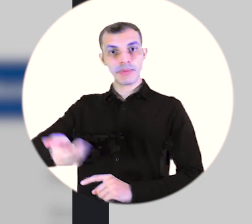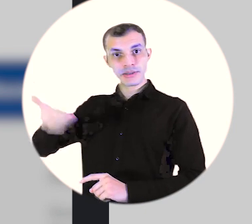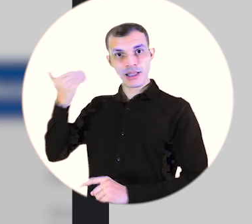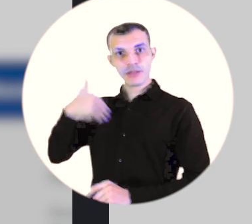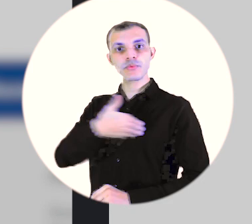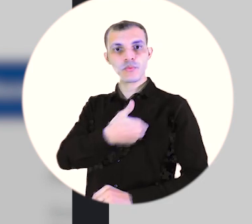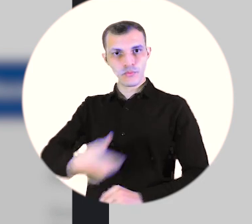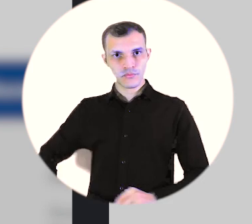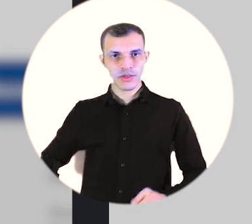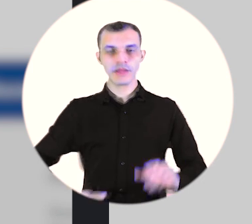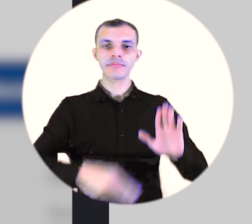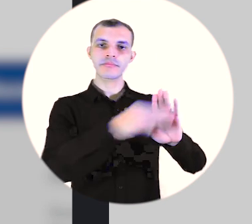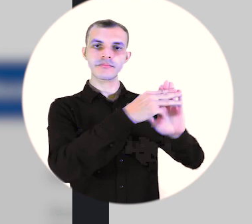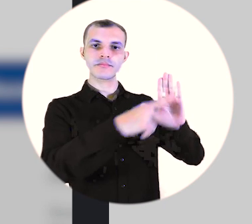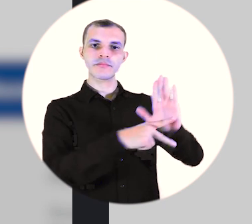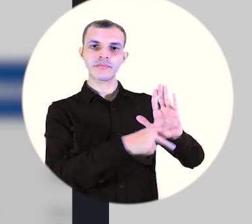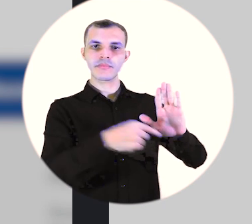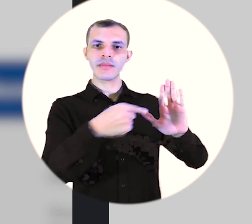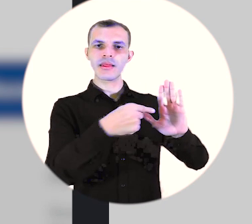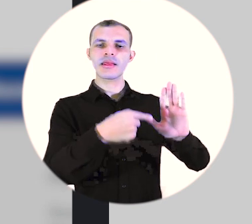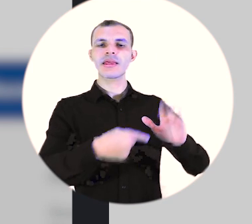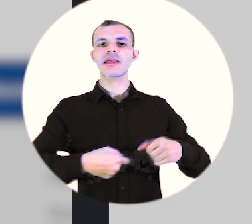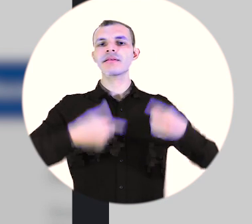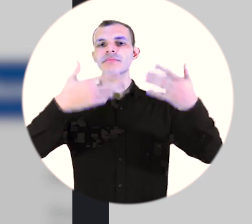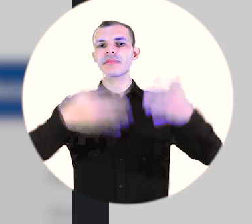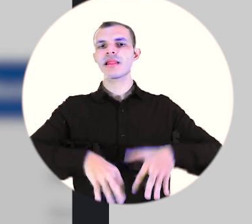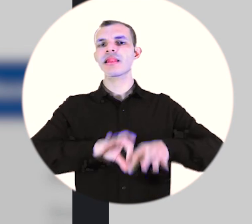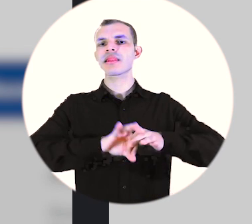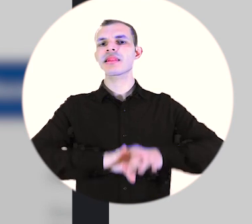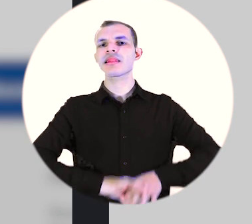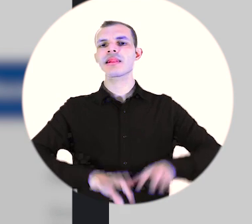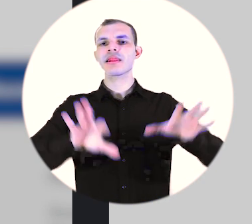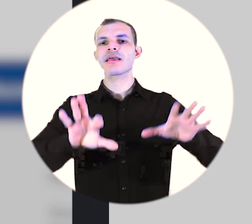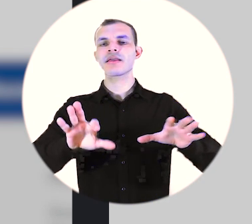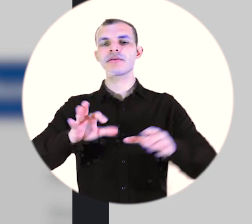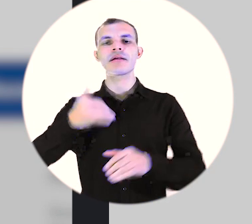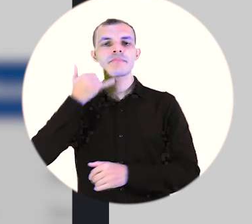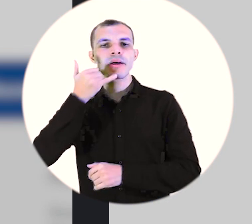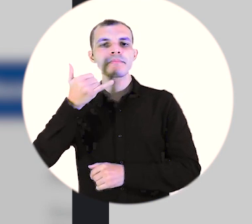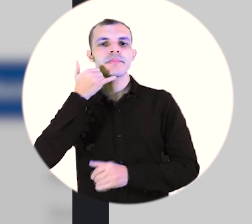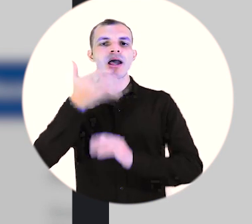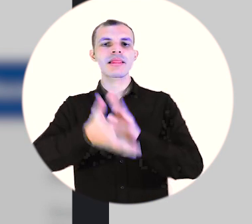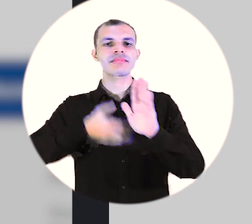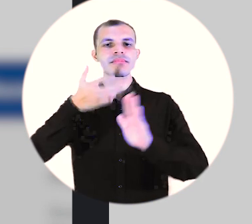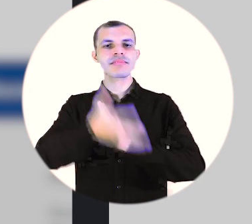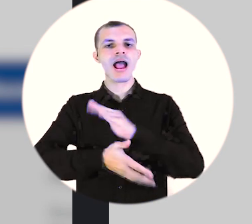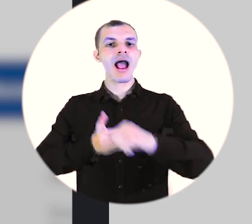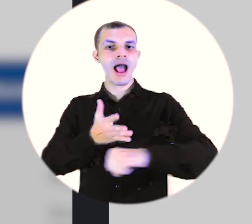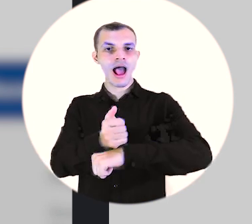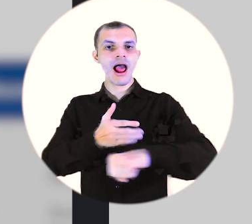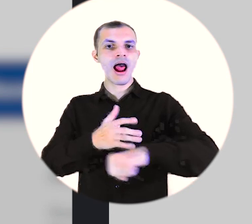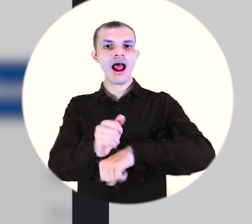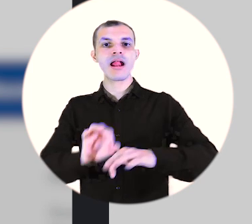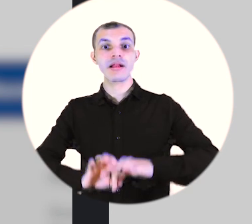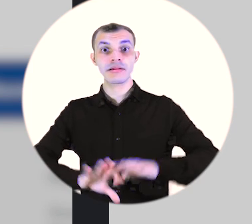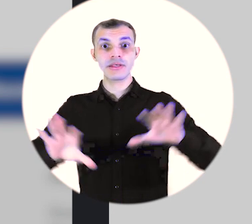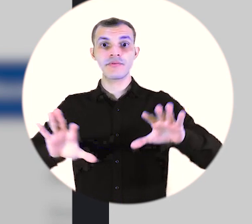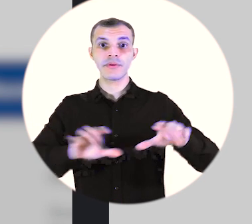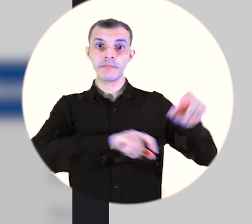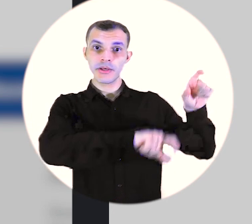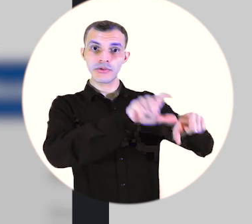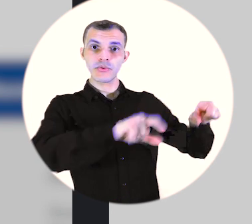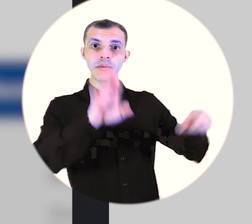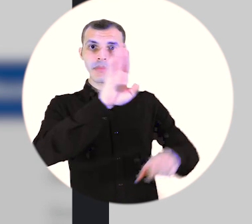provisória editada pelo governo anterior que permitia o acesso aos dados telefônicos e cerceava a privacidade de milhões